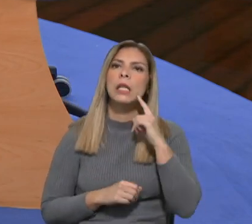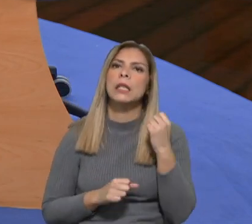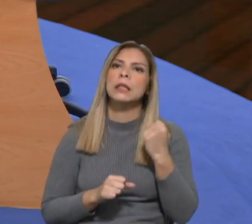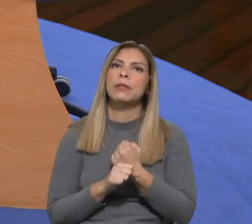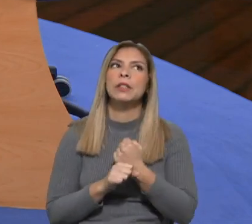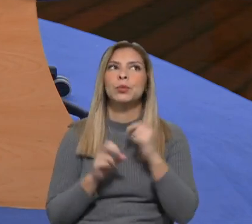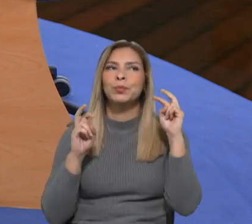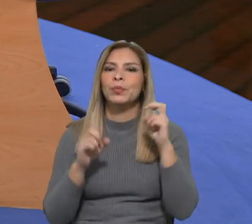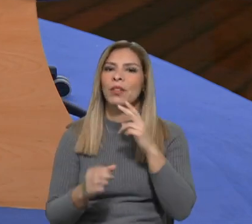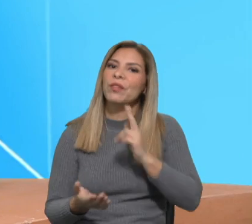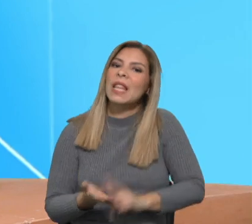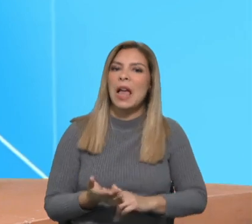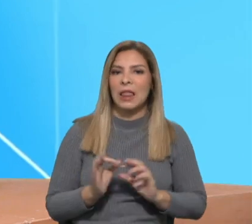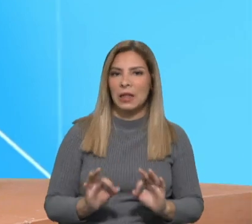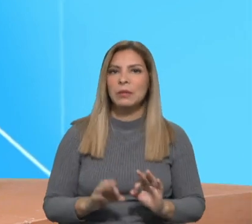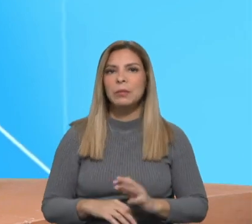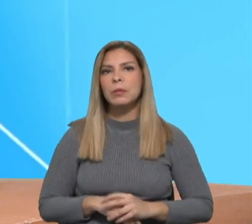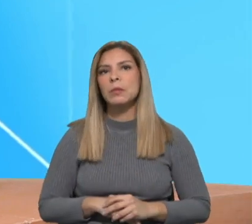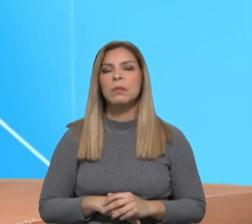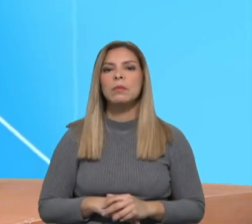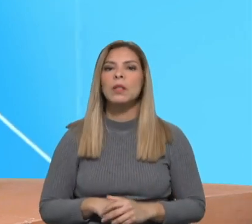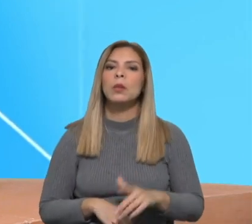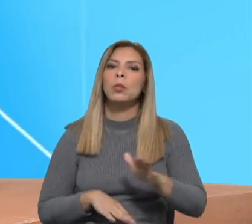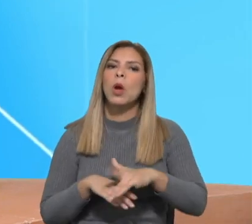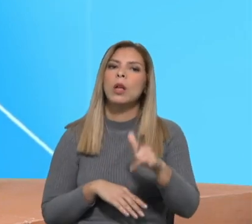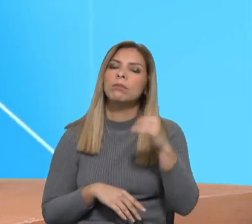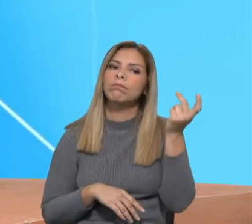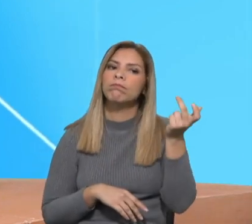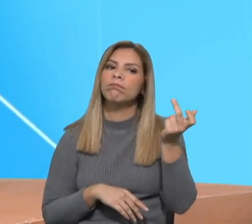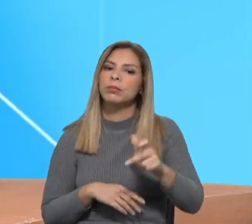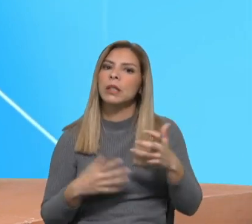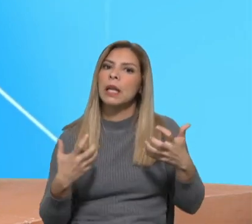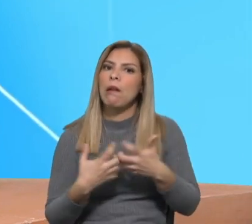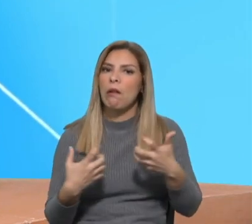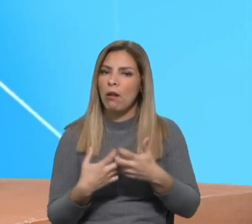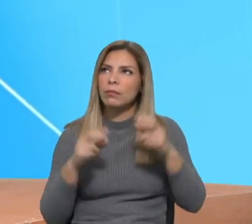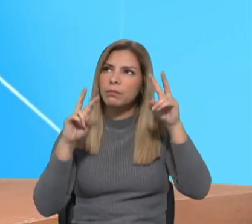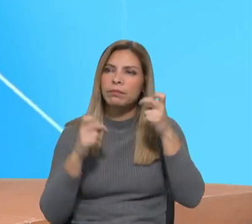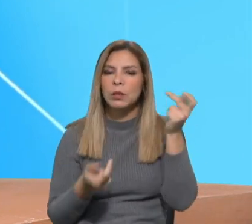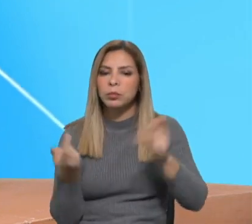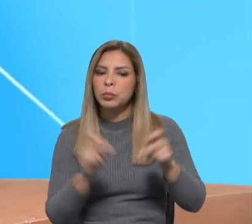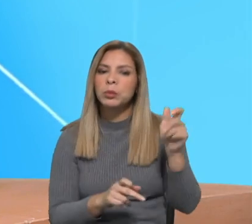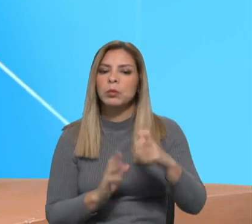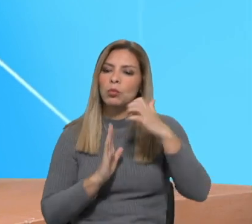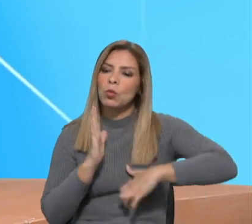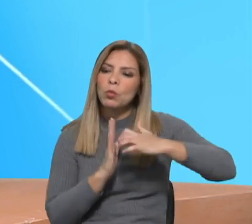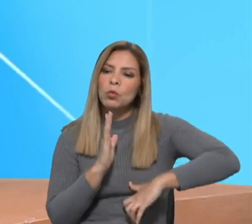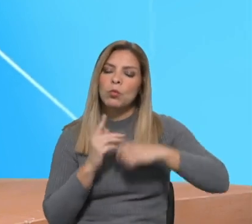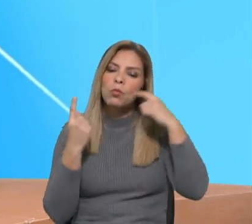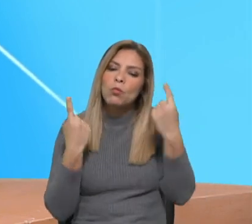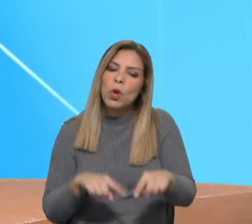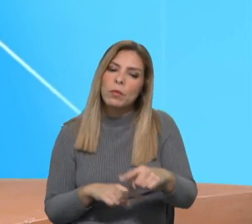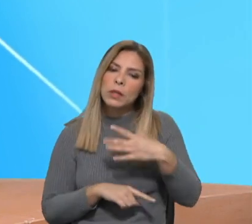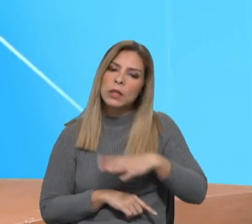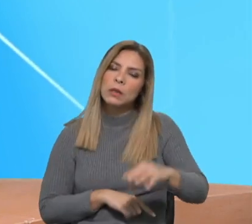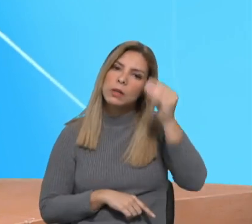chamar as coisas pelo nome, portanto, sobretudo em contexto de guerra, que não se limitaram aos discursos e aos comunicados que lhes chegavam, foram ver com os